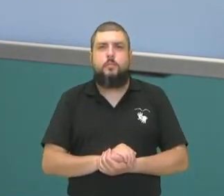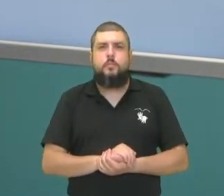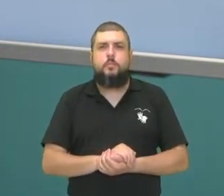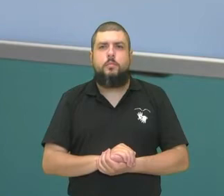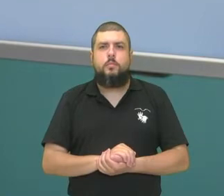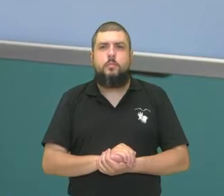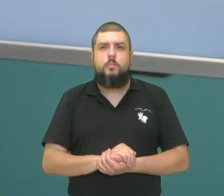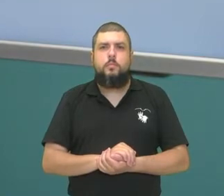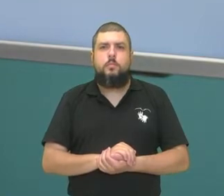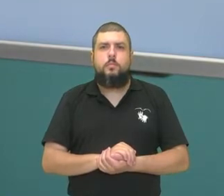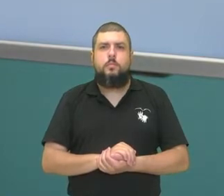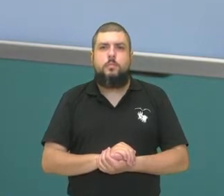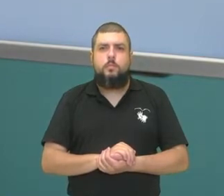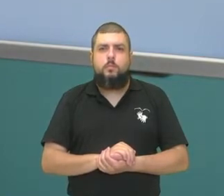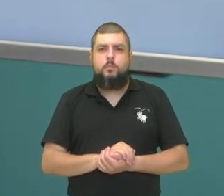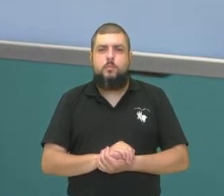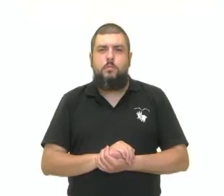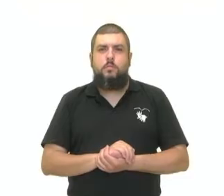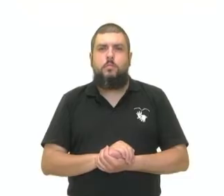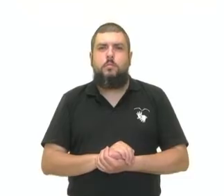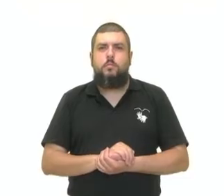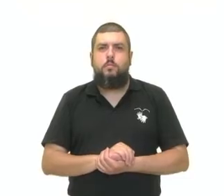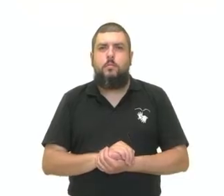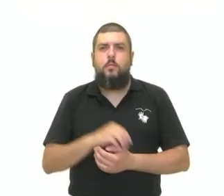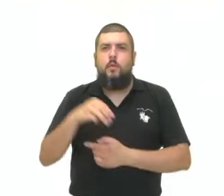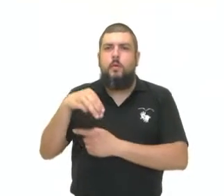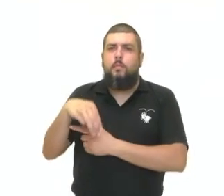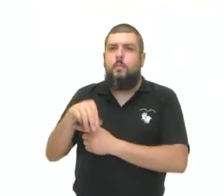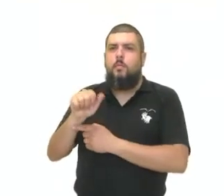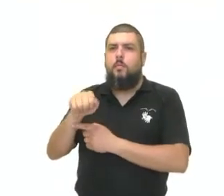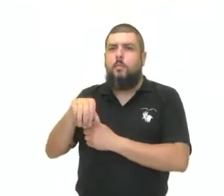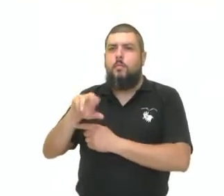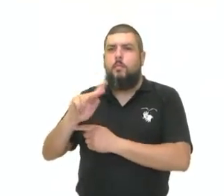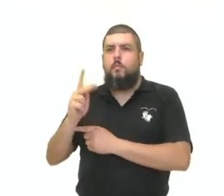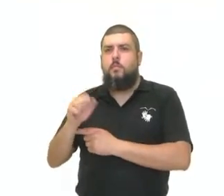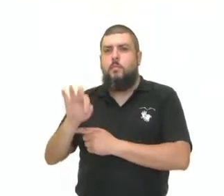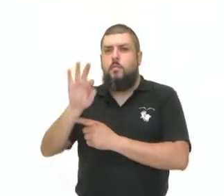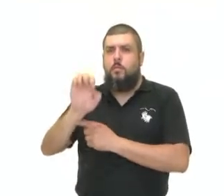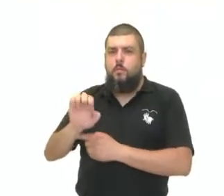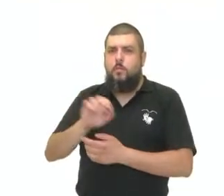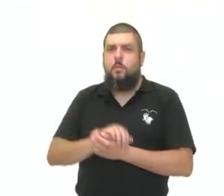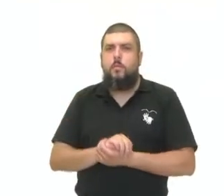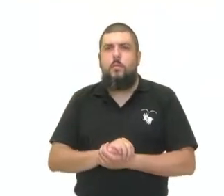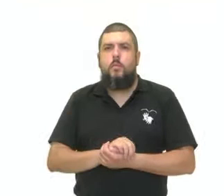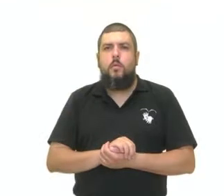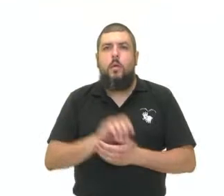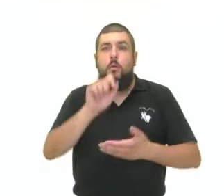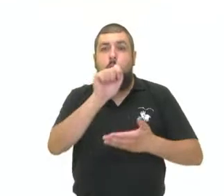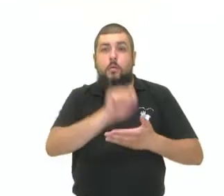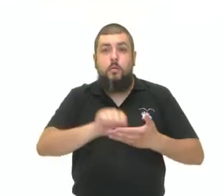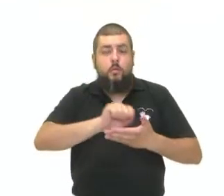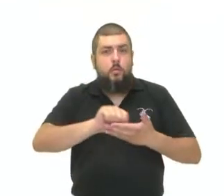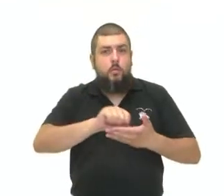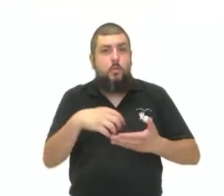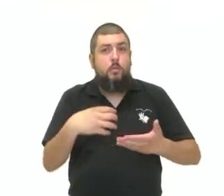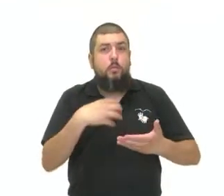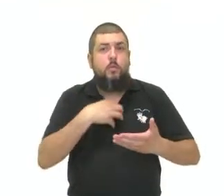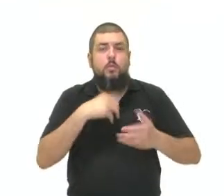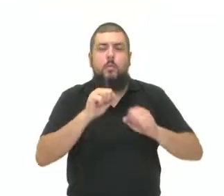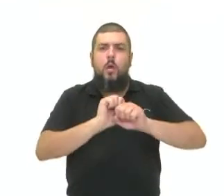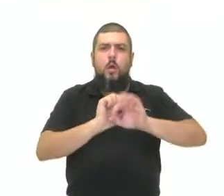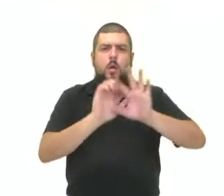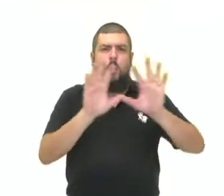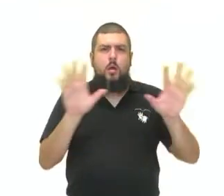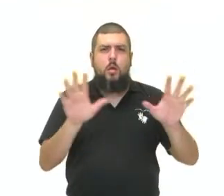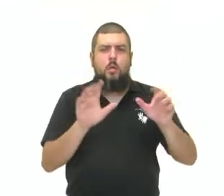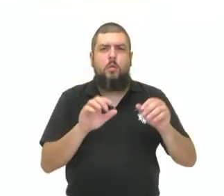uma definição da manchete. Geralmente é escrita de forma bastante clara, com o objetivo de chamar a atenção do leitor. Por